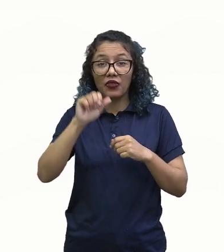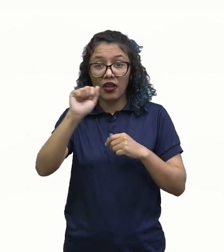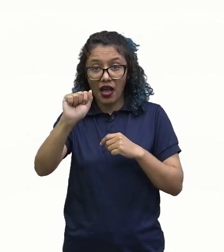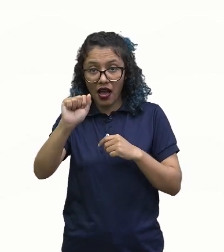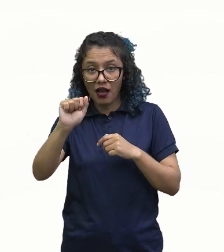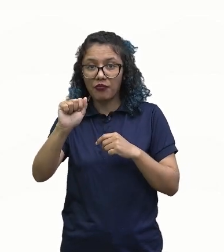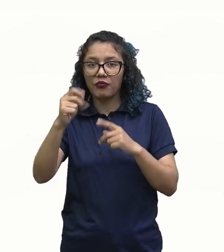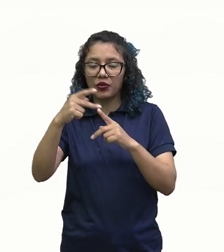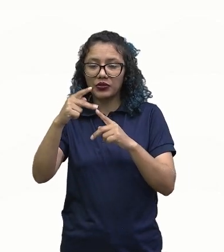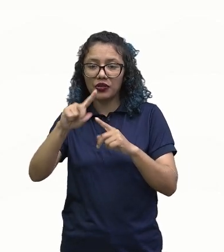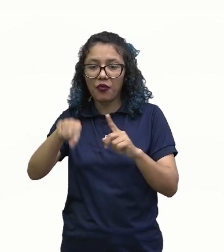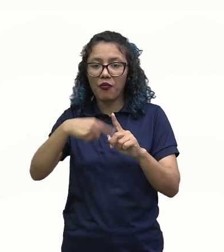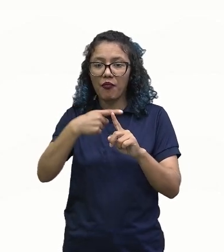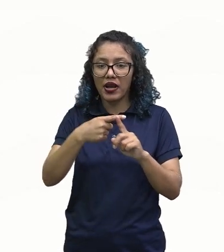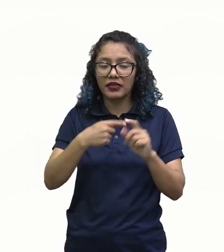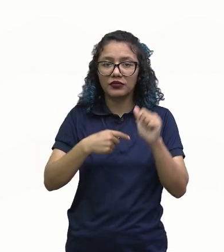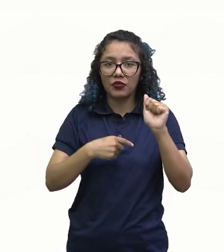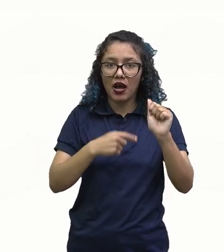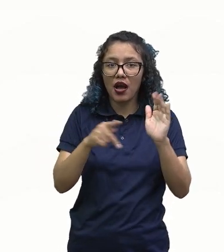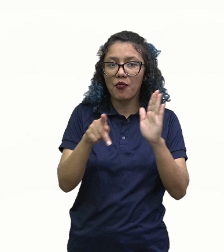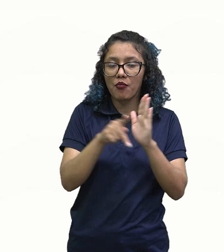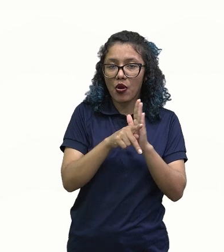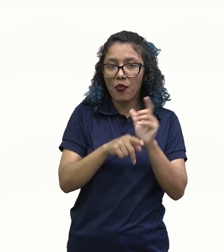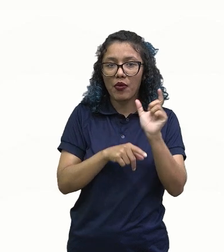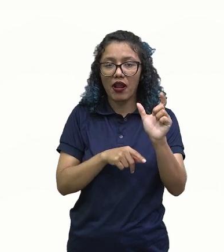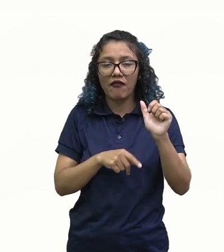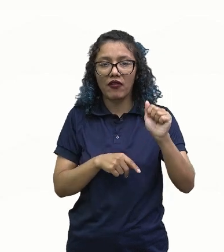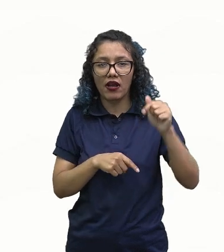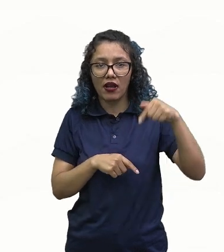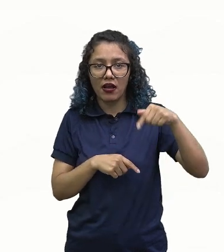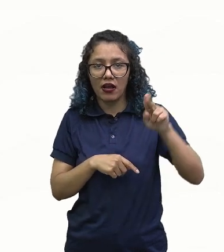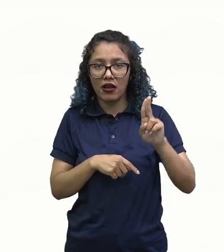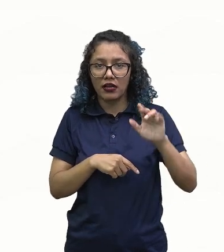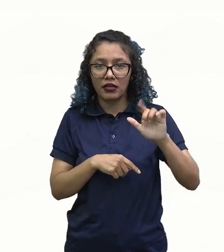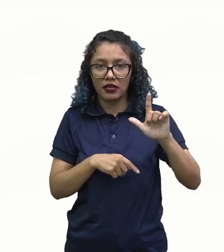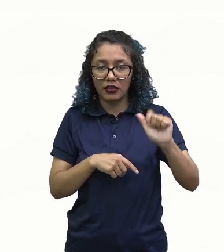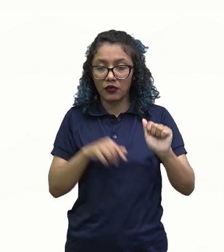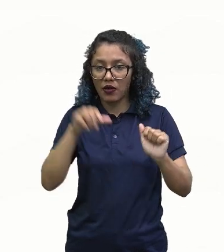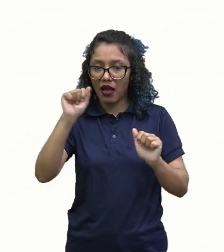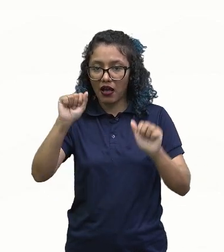aquilo. Então, a preposição mais um a artigo, que é daqui, ó.